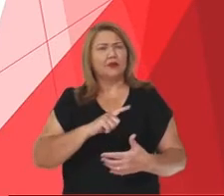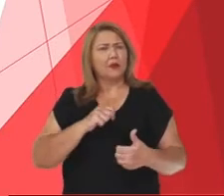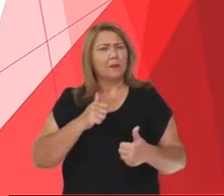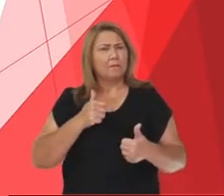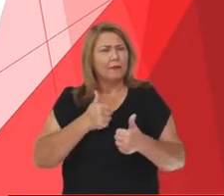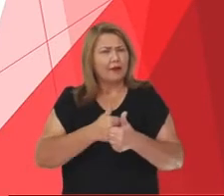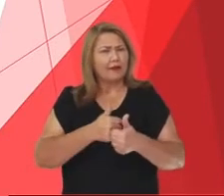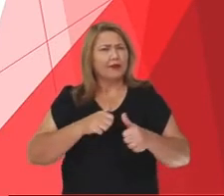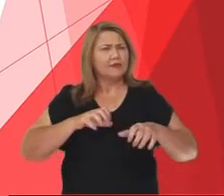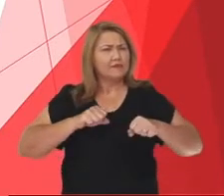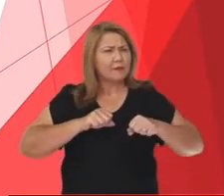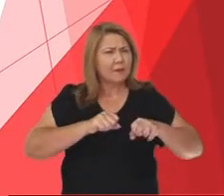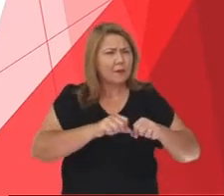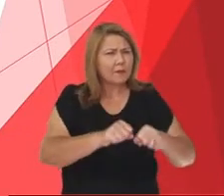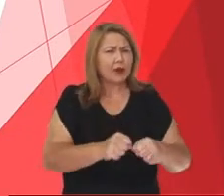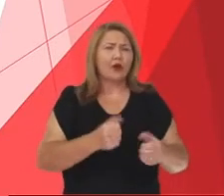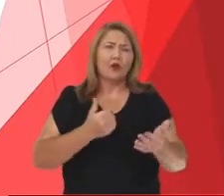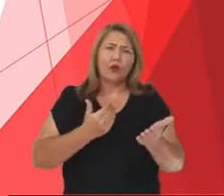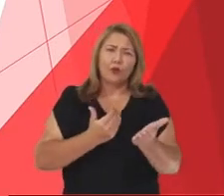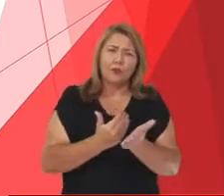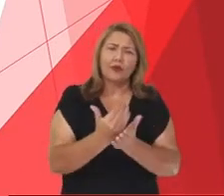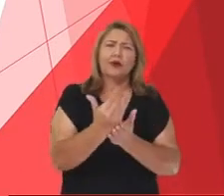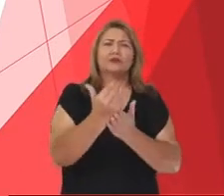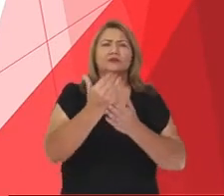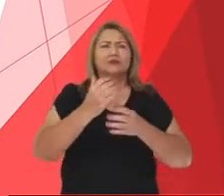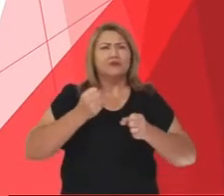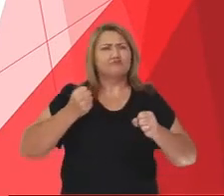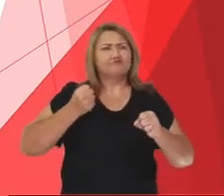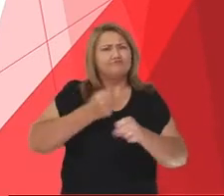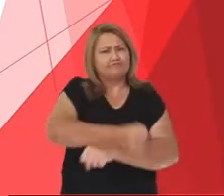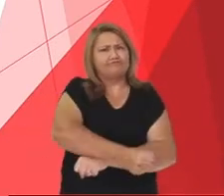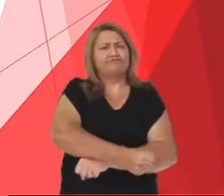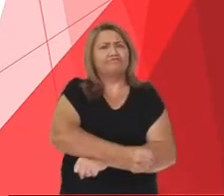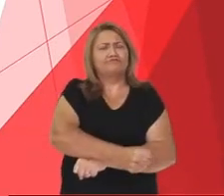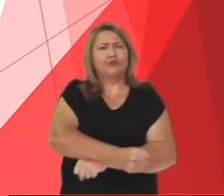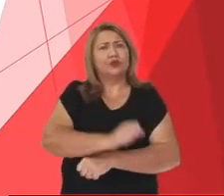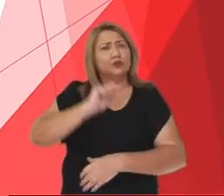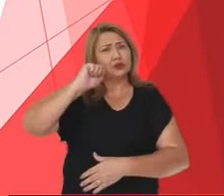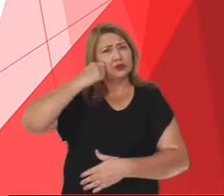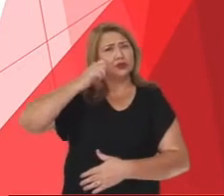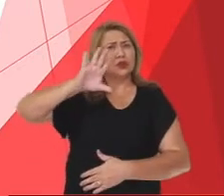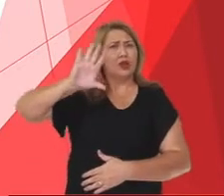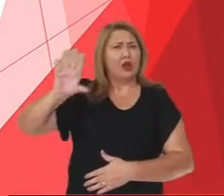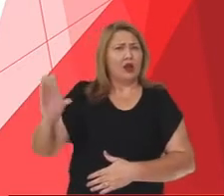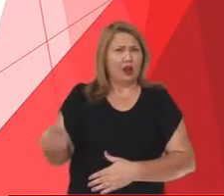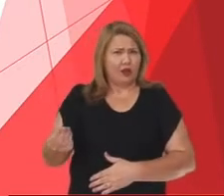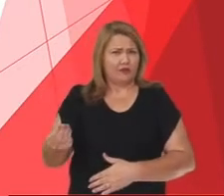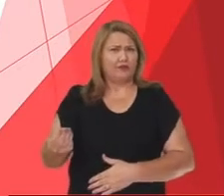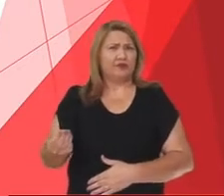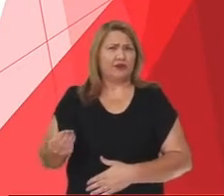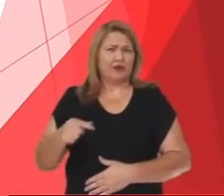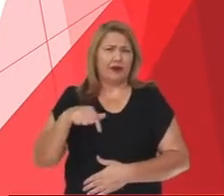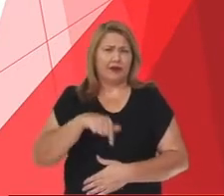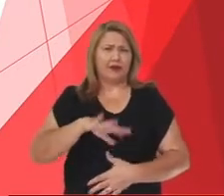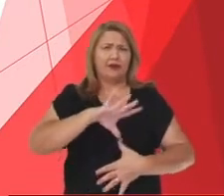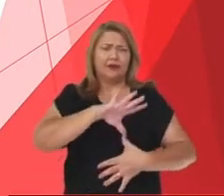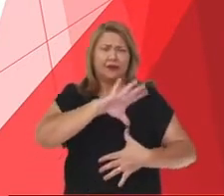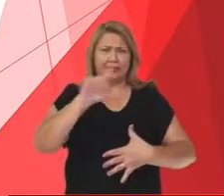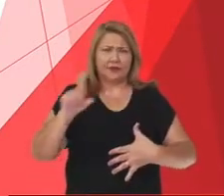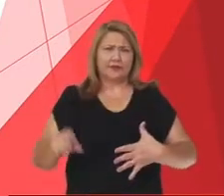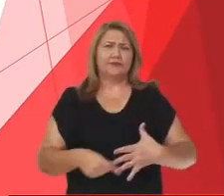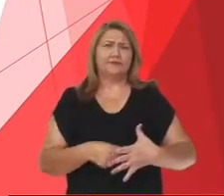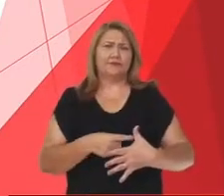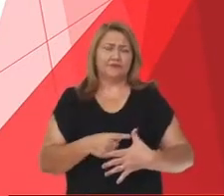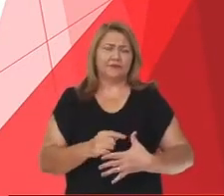americano, inicia-se a escravidão, a escravização de negros africanos aqui no continente americano.